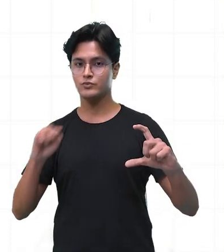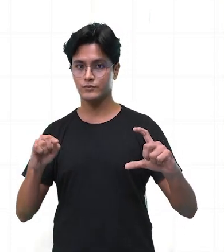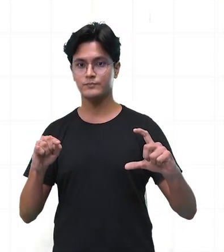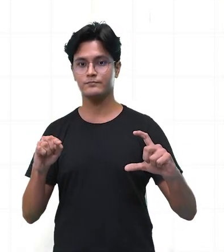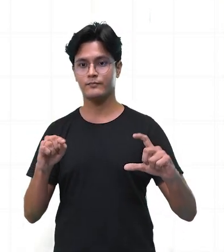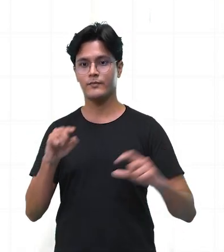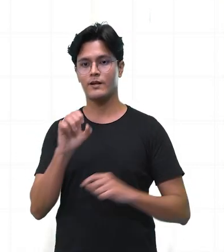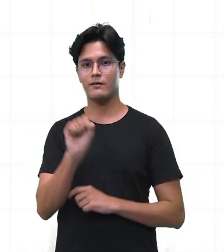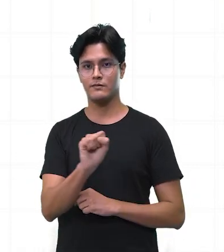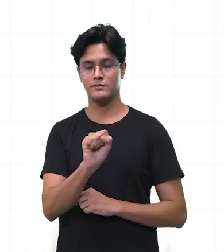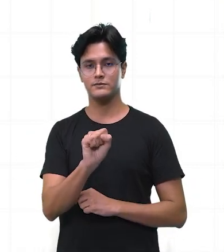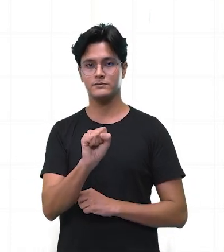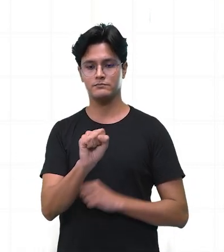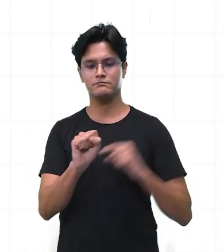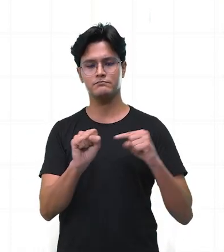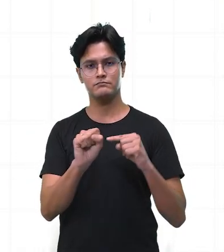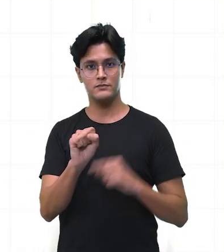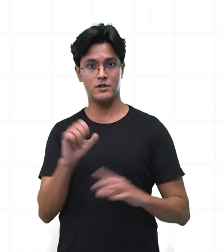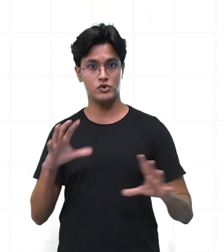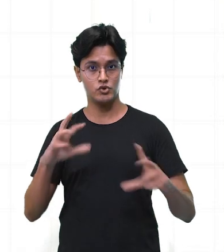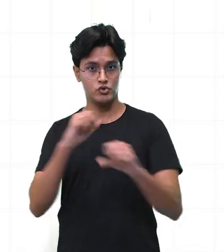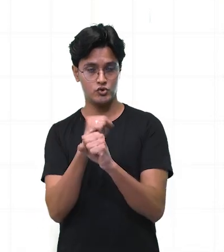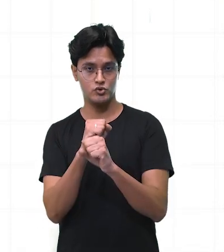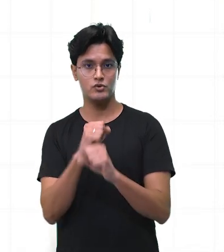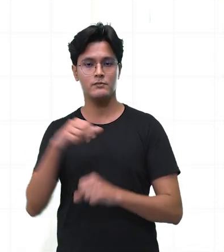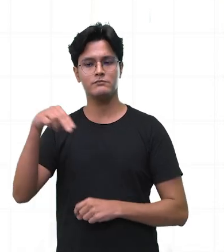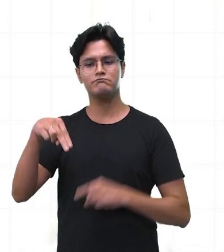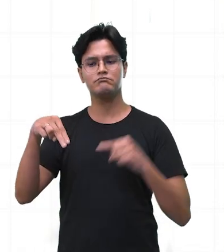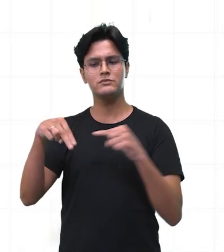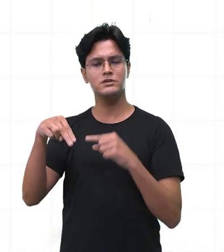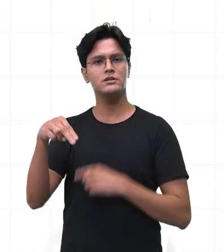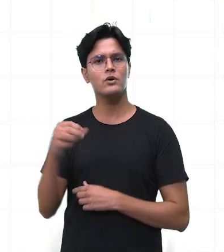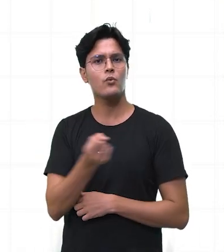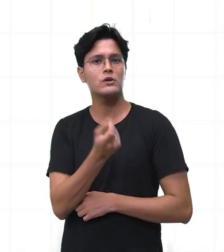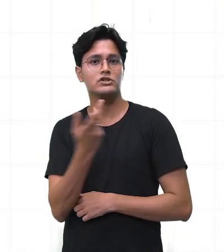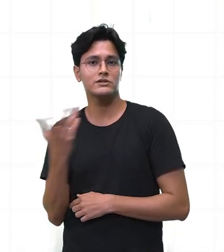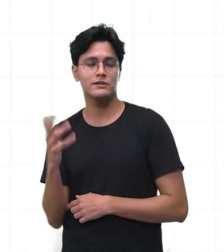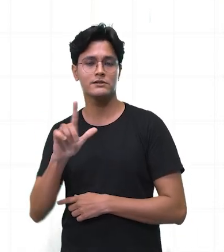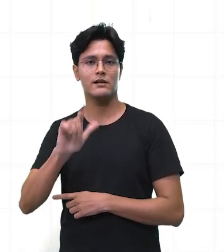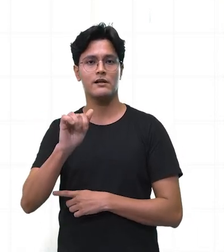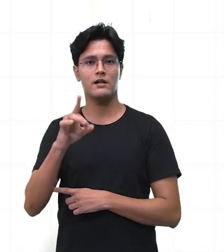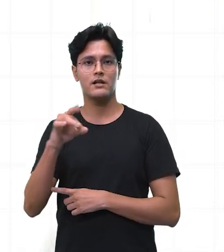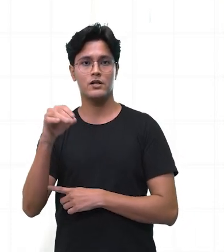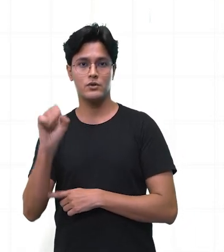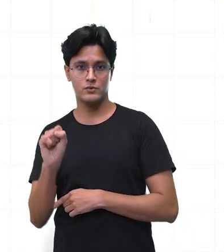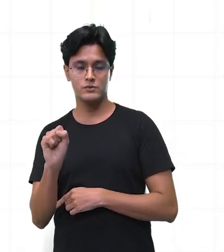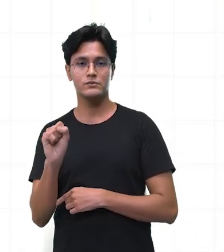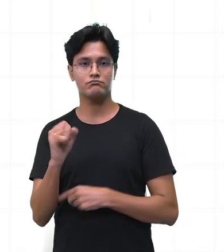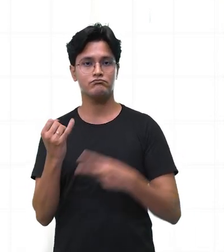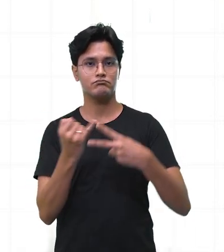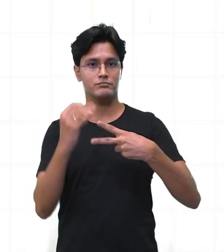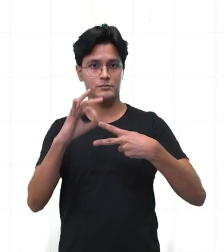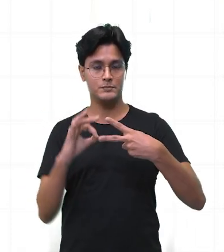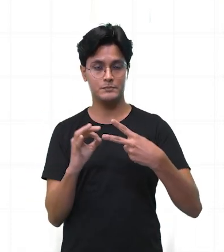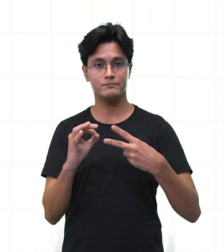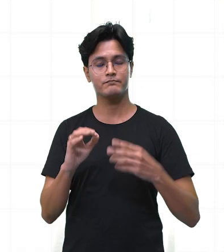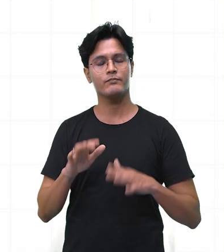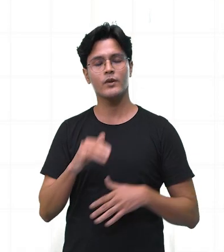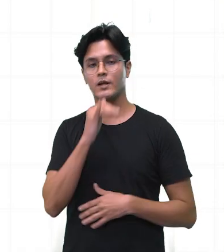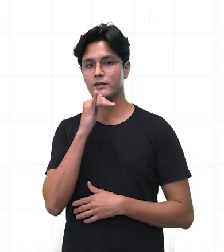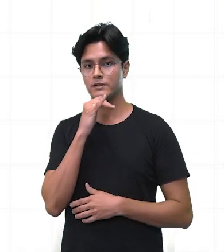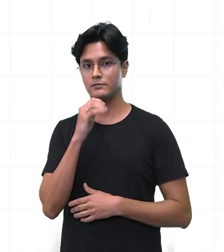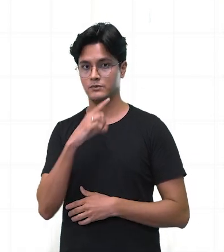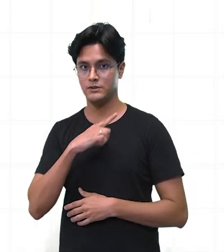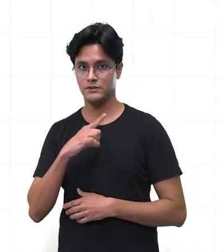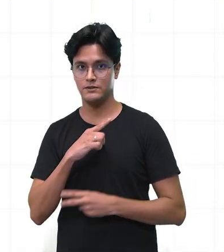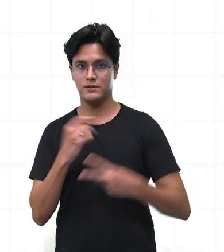soma e N é o número de lados dos ângulos do polígono, certo? Então, se eu tenho um polígono de 7